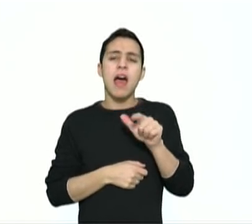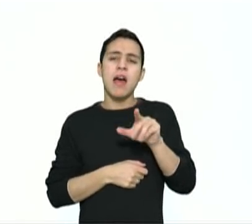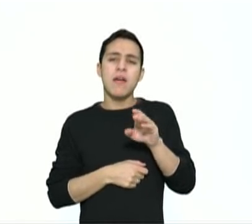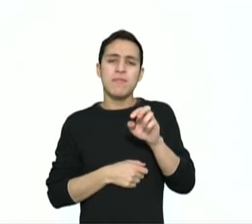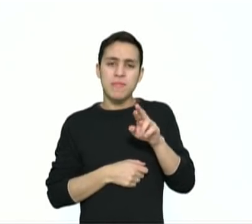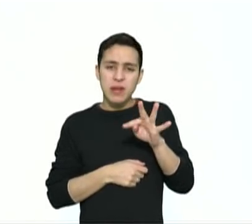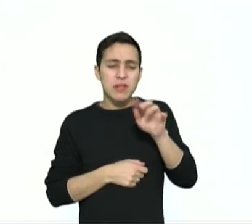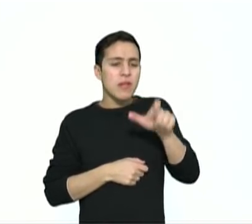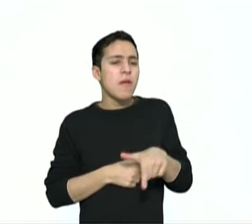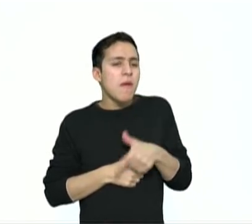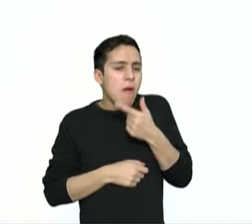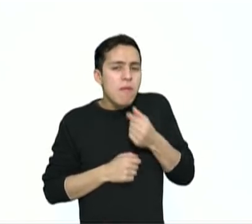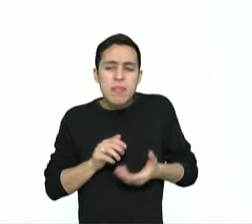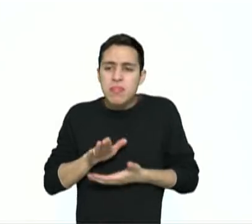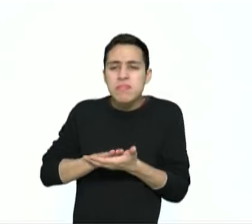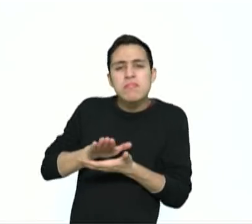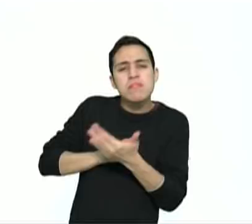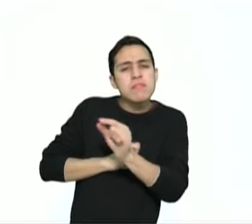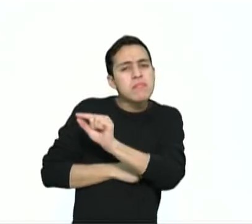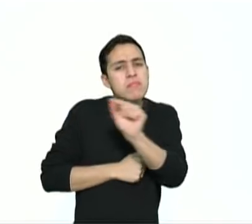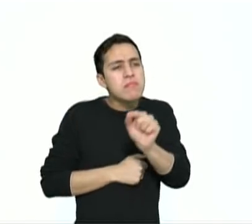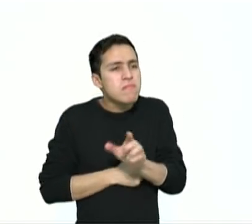artista viajante.